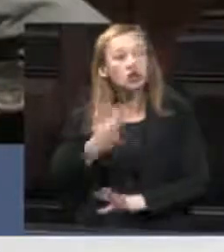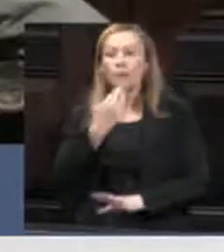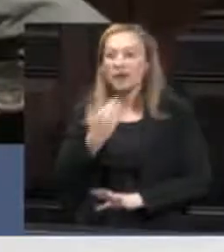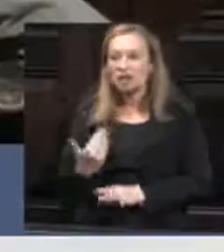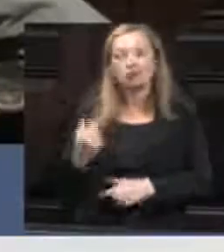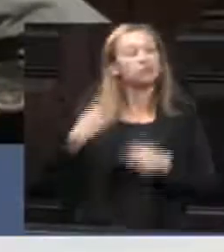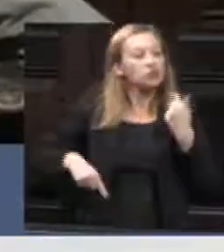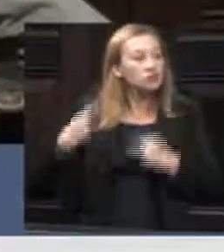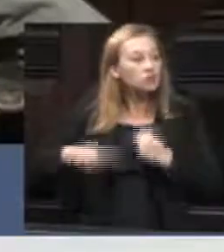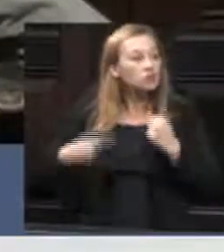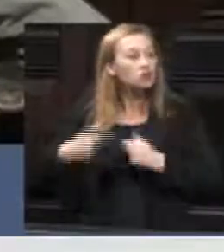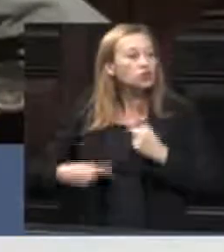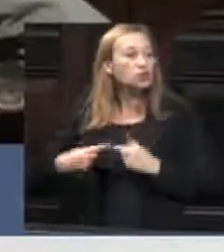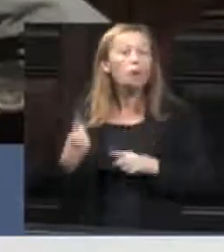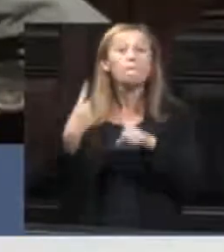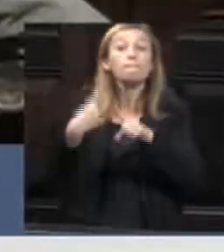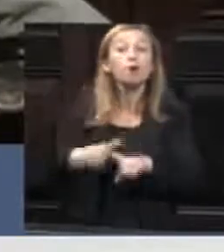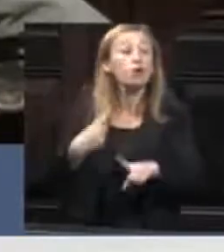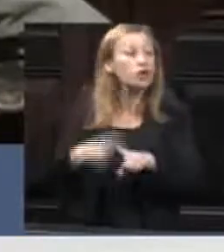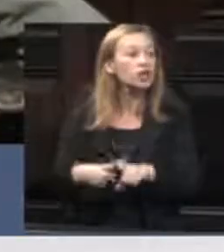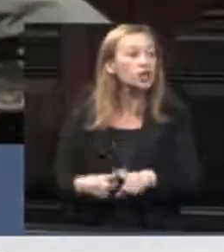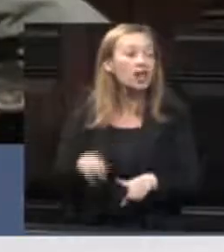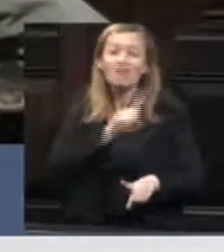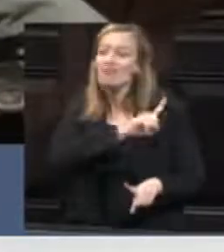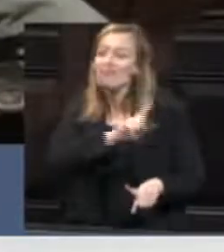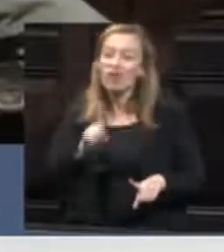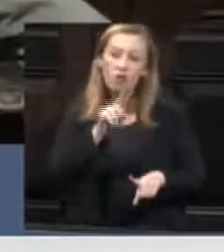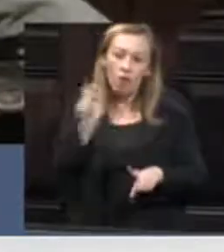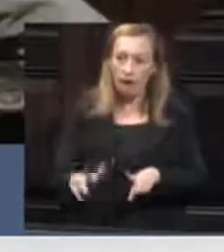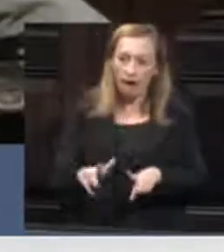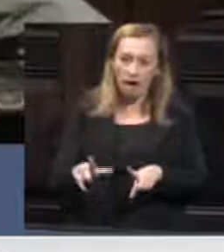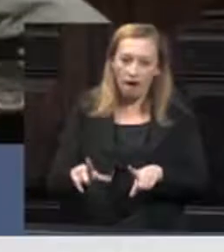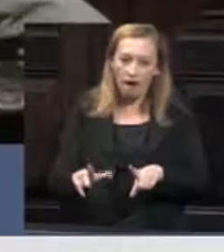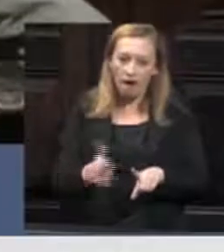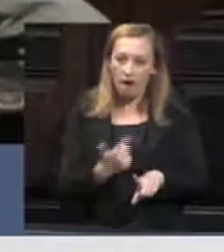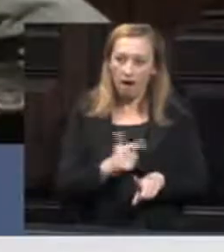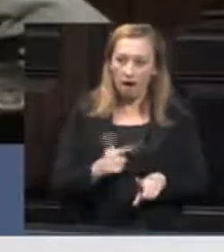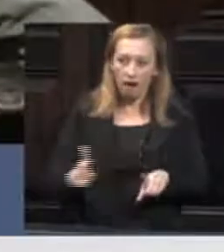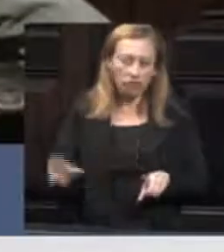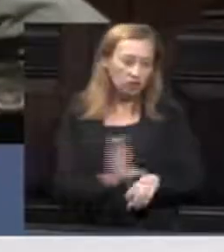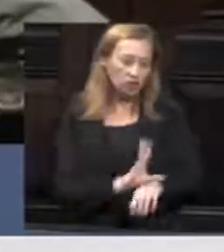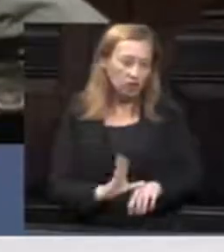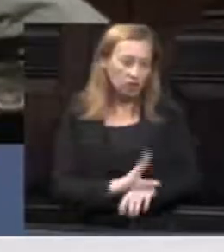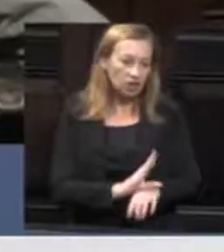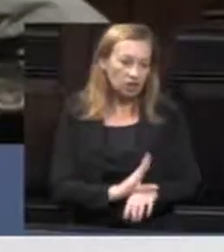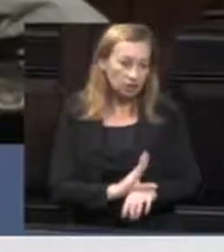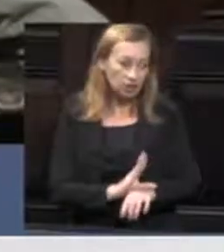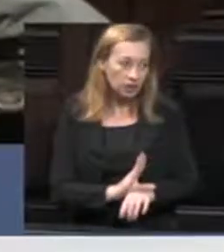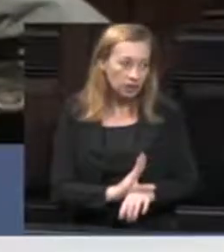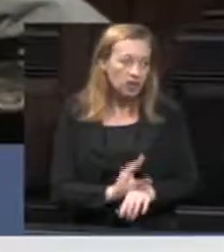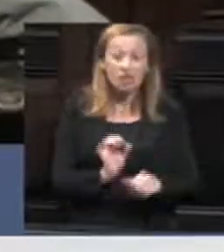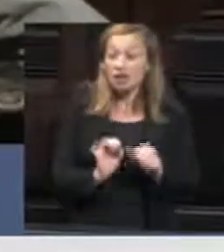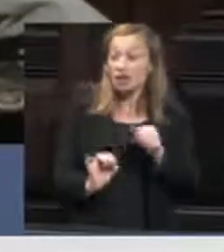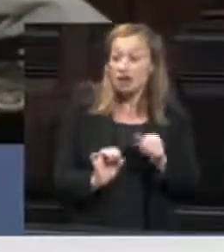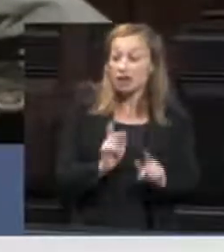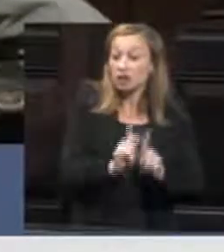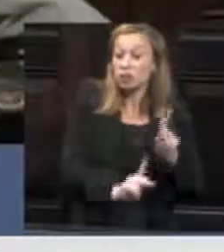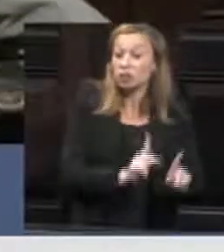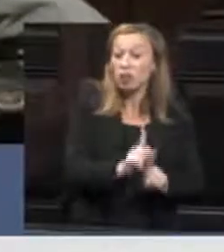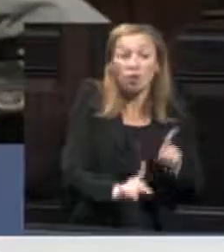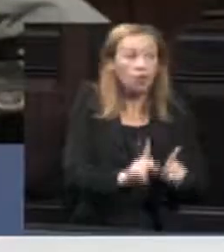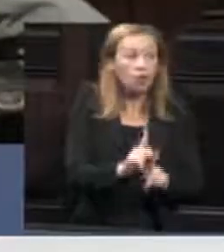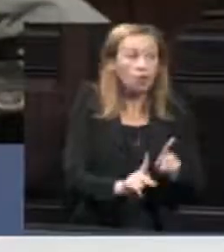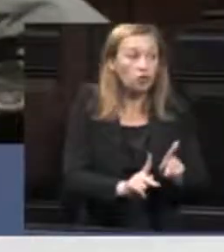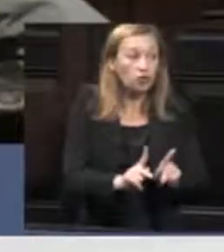discutir porque não é a constitucionalidade ou a inconstitucionalidade que faz a população